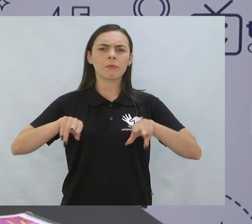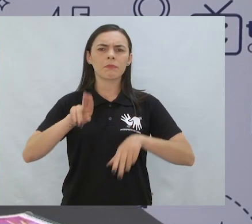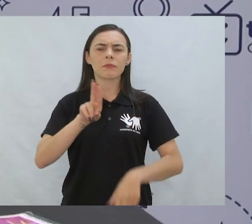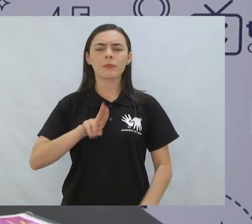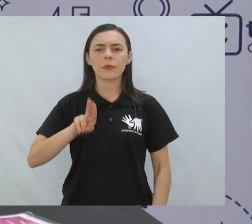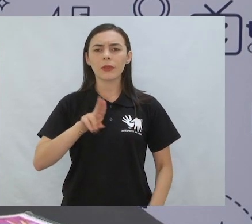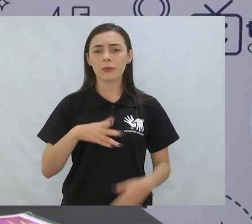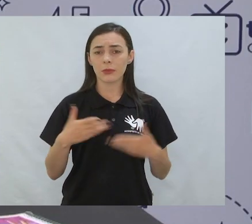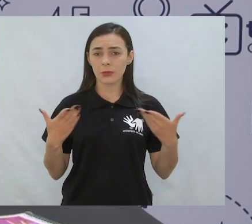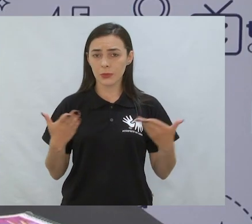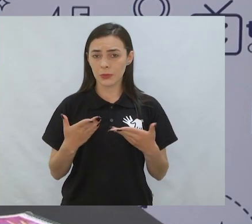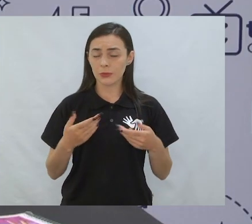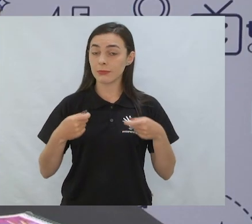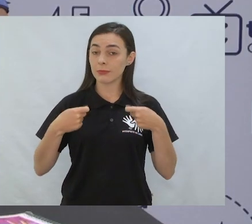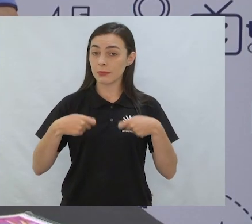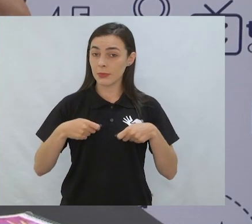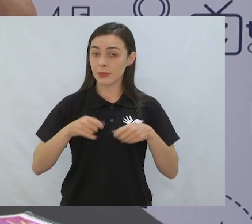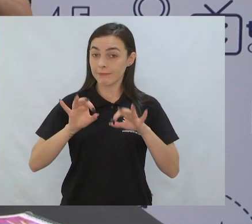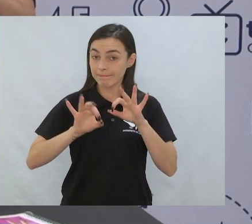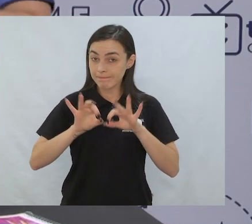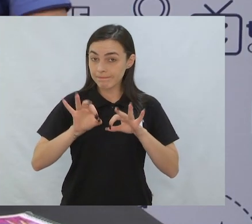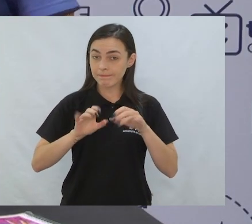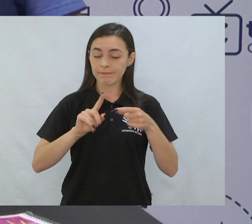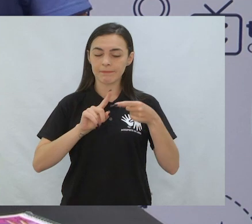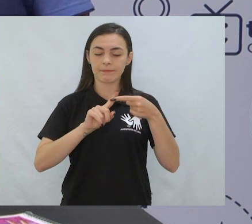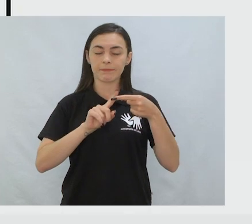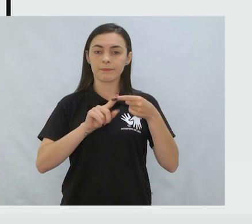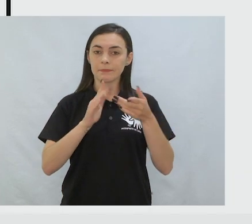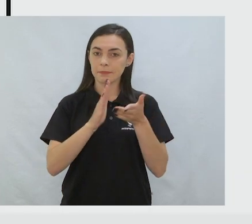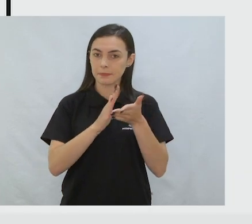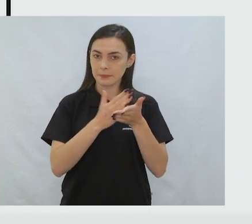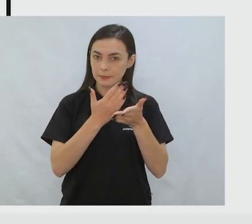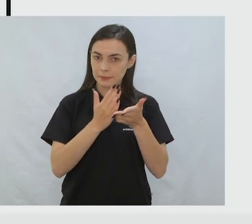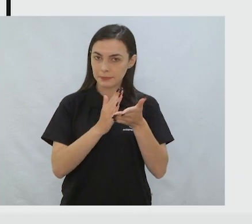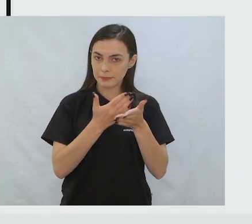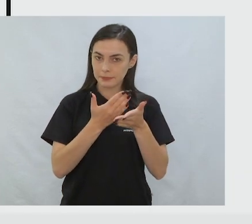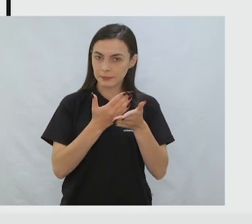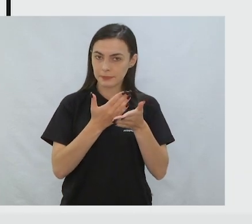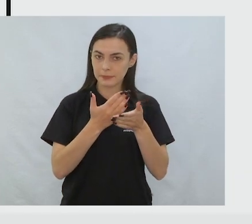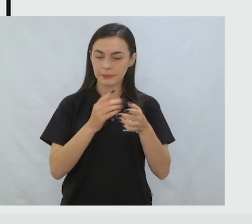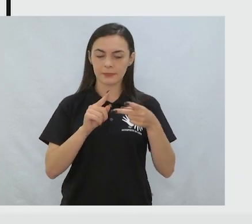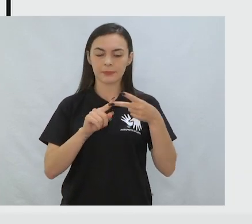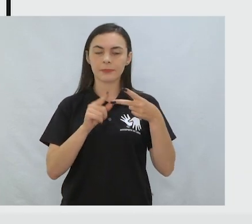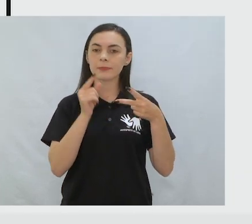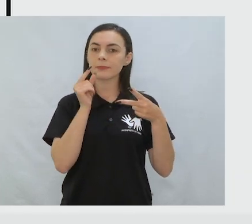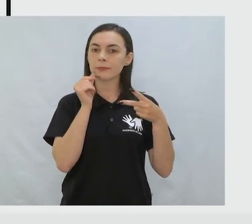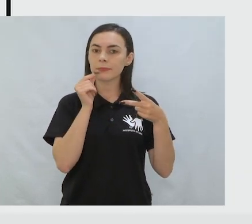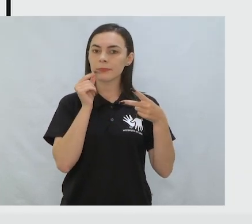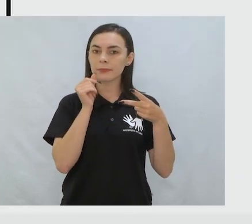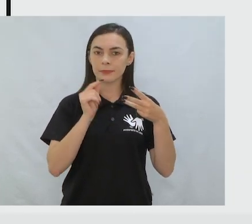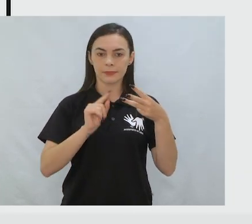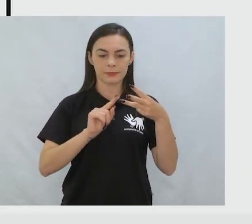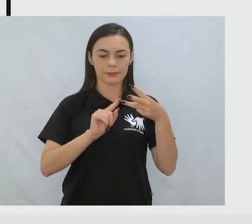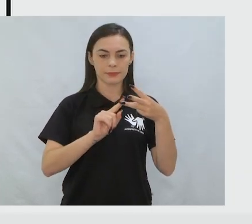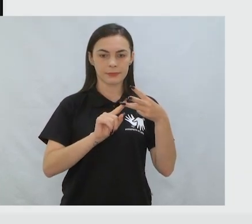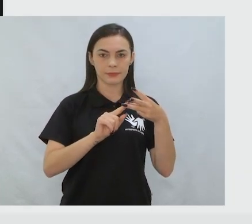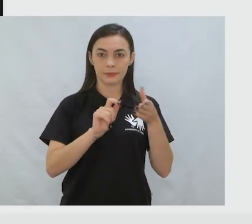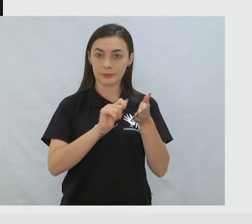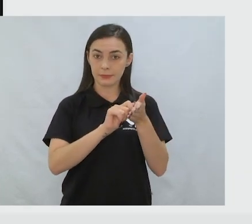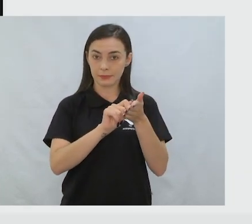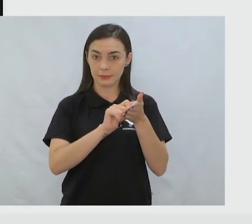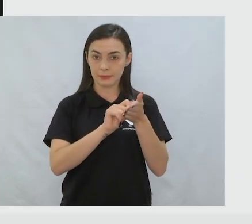materiais nós vamos utilizar? Então, você precisa separar um caderno, um